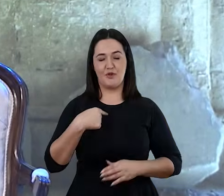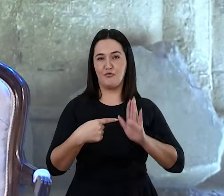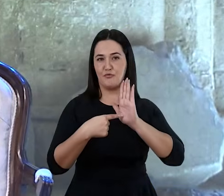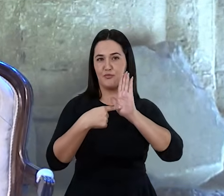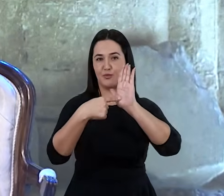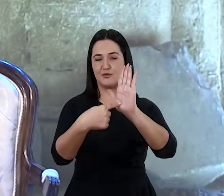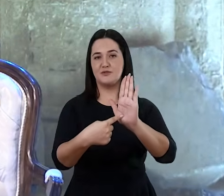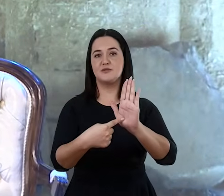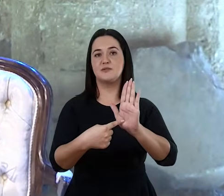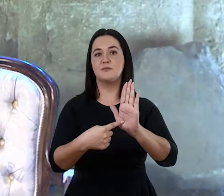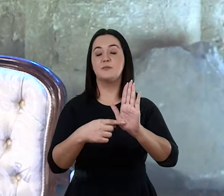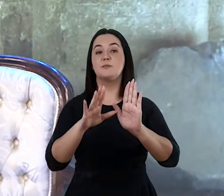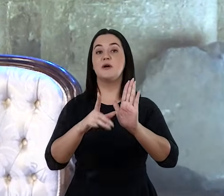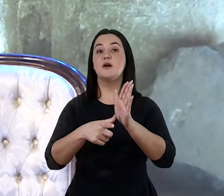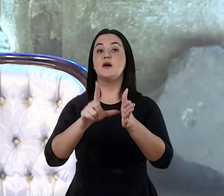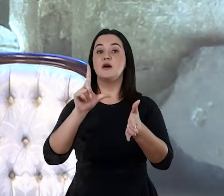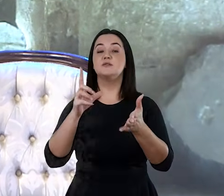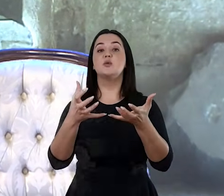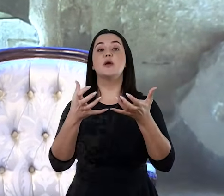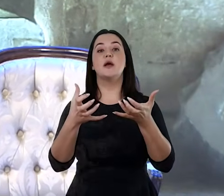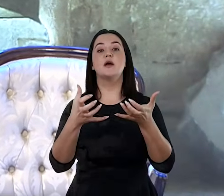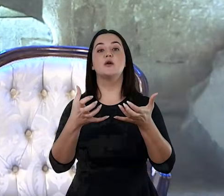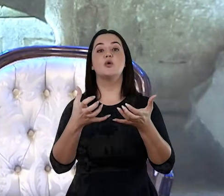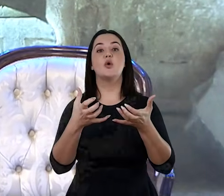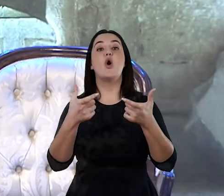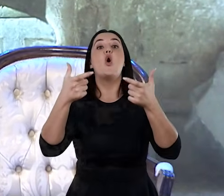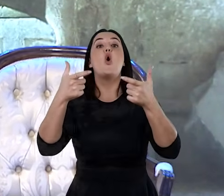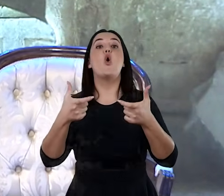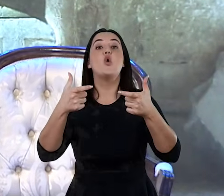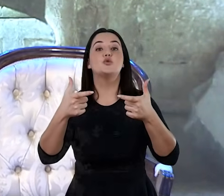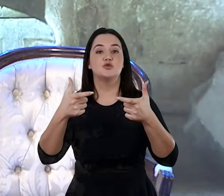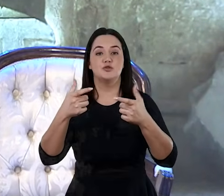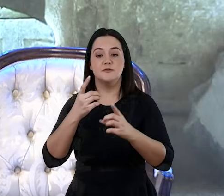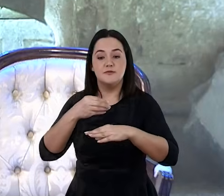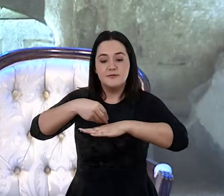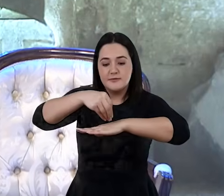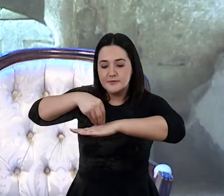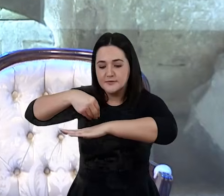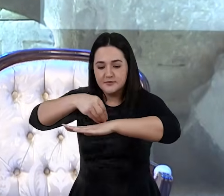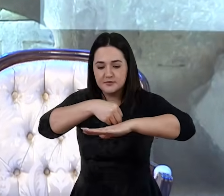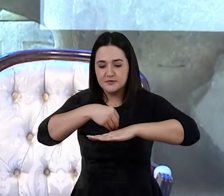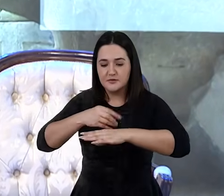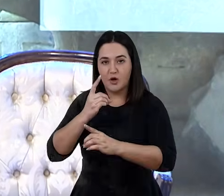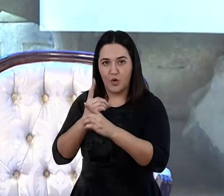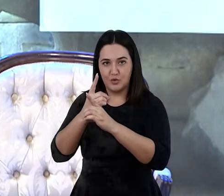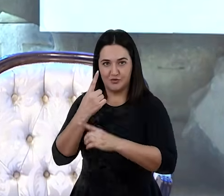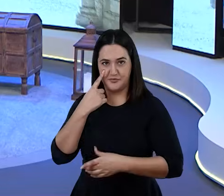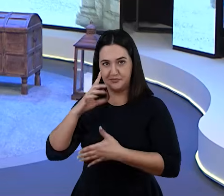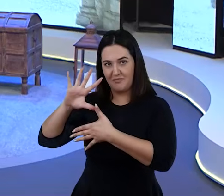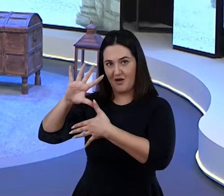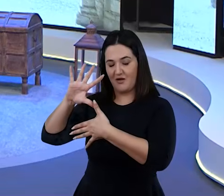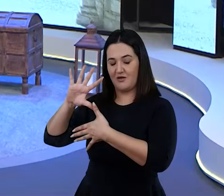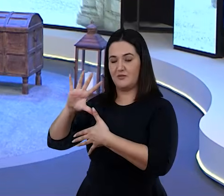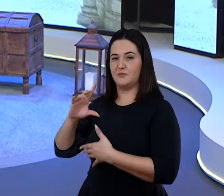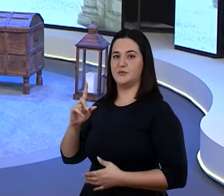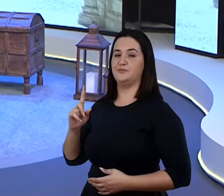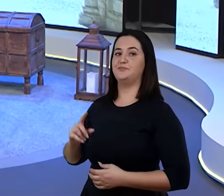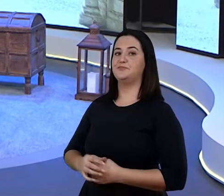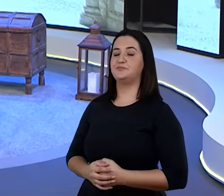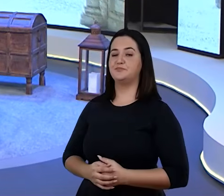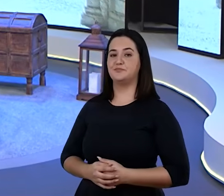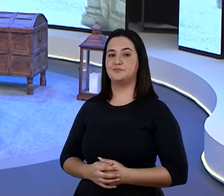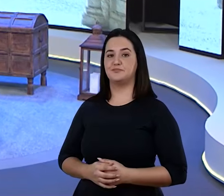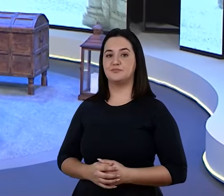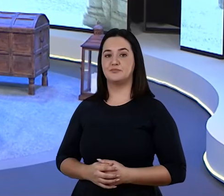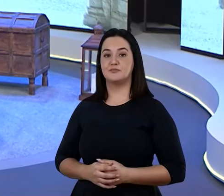mostrar esse achado para vocês, mas antes eu gostaria de mostrar onde ele foi encontrado. Vou pedir o pessoal para colocar um mapa aqui.